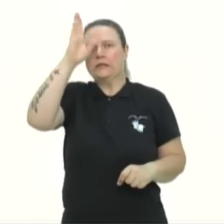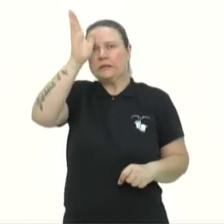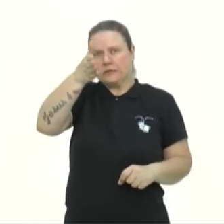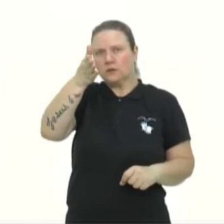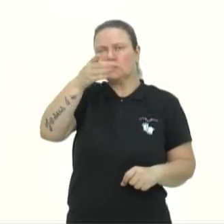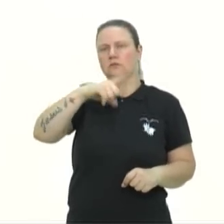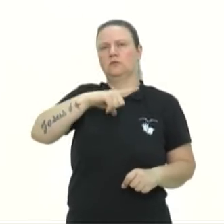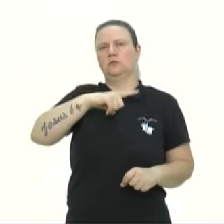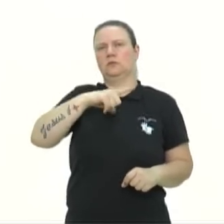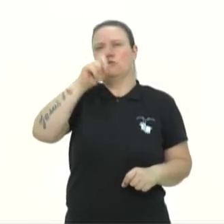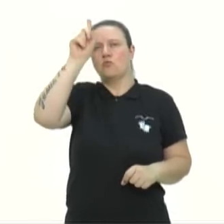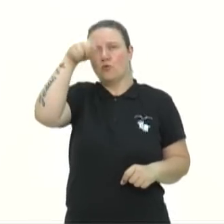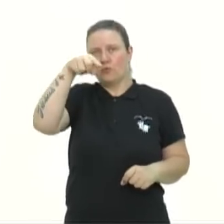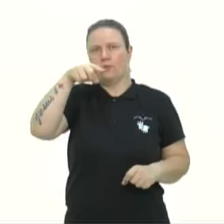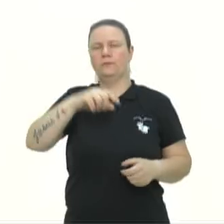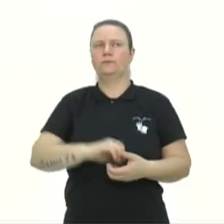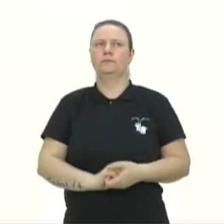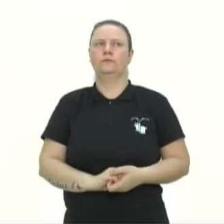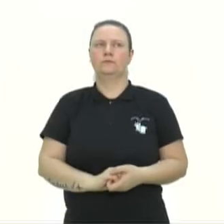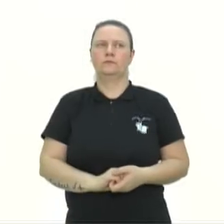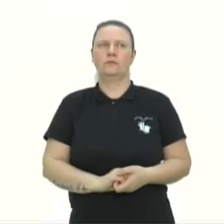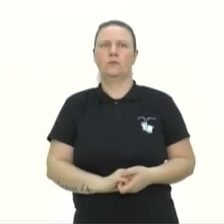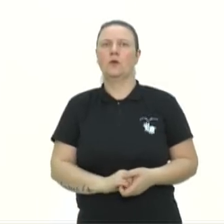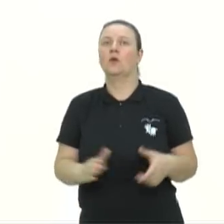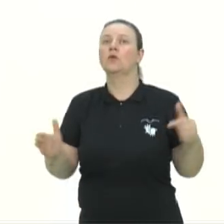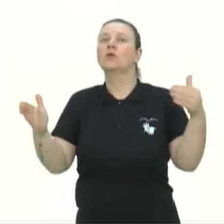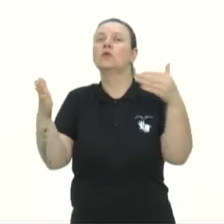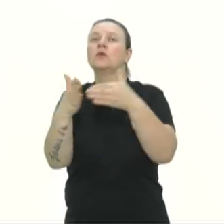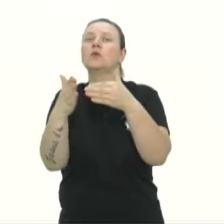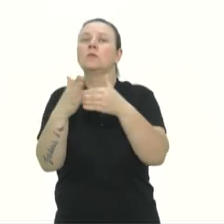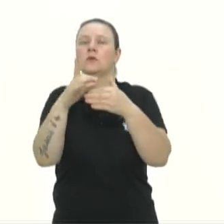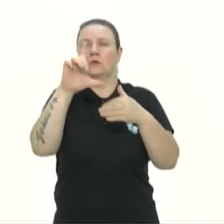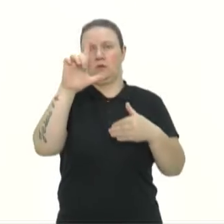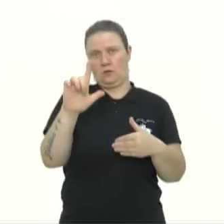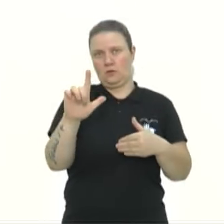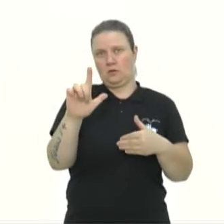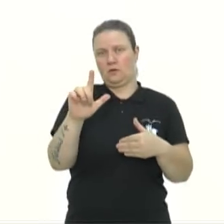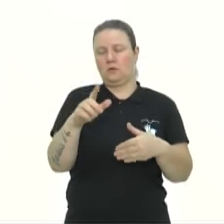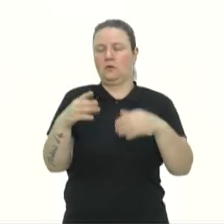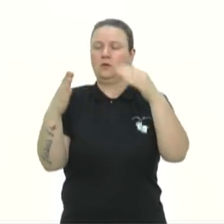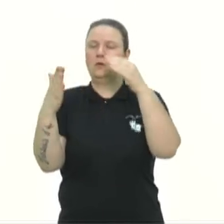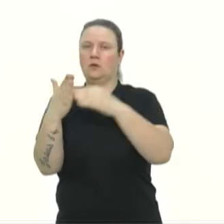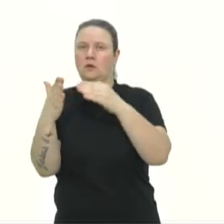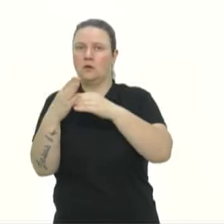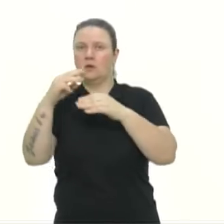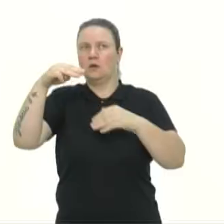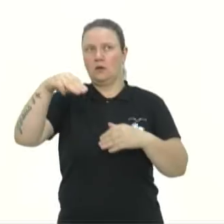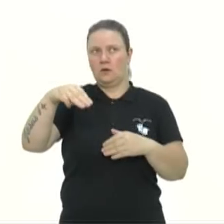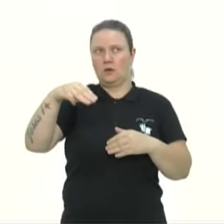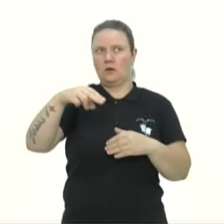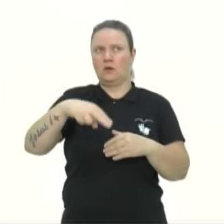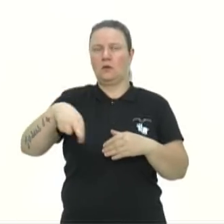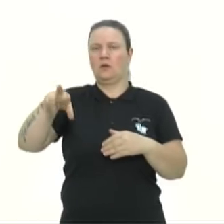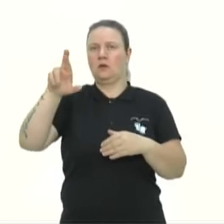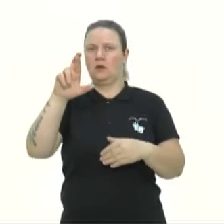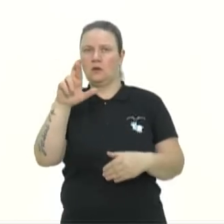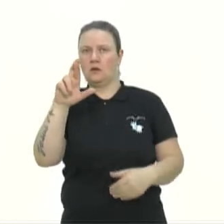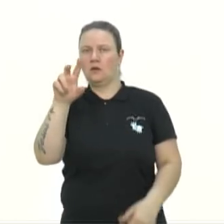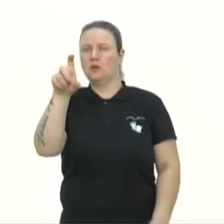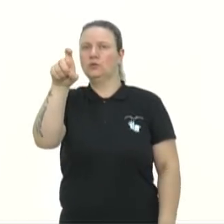recordar? Aquelas que terminam em L, N, R,